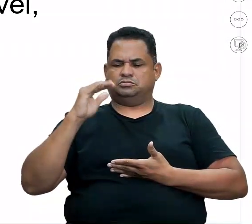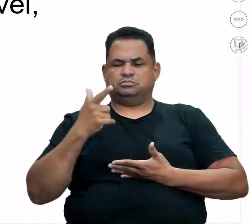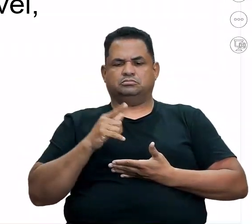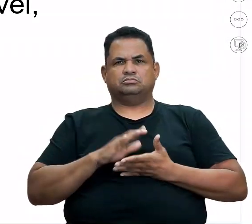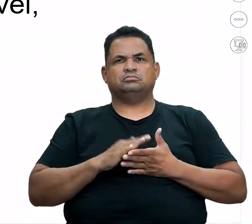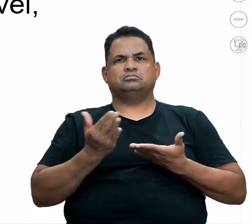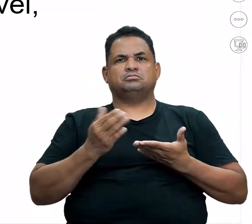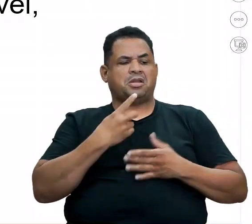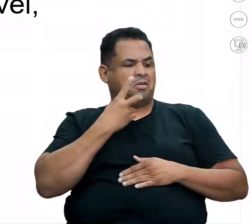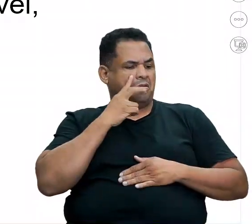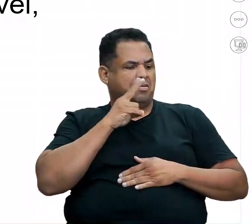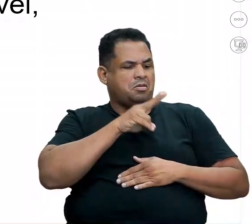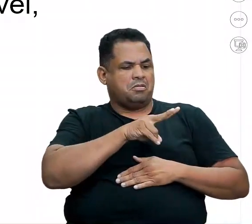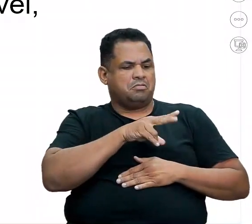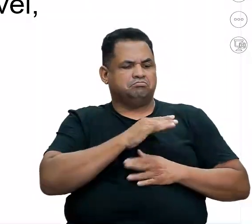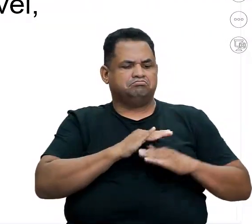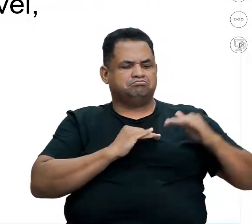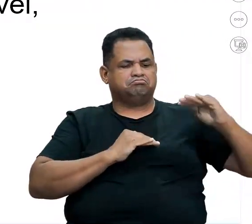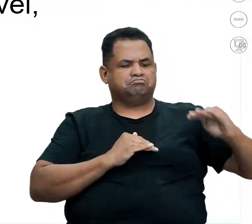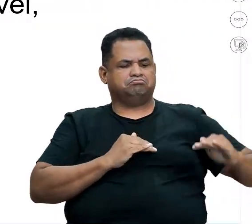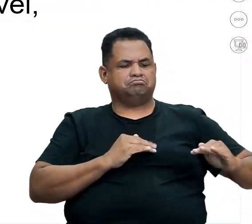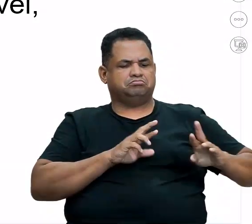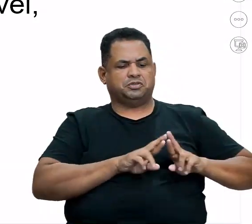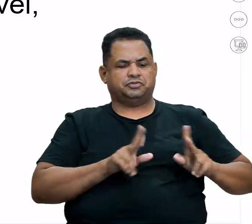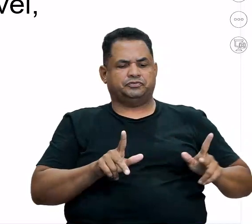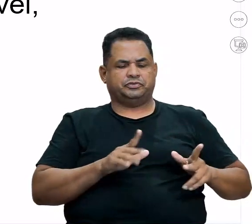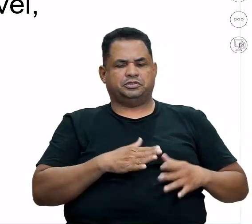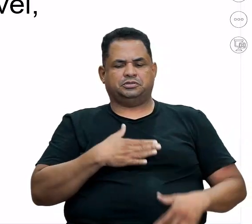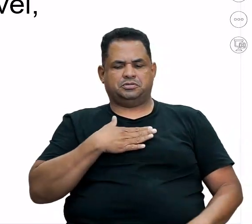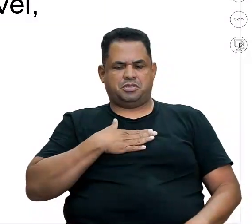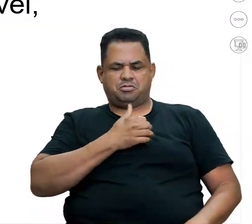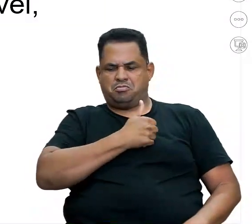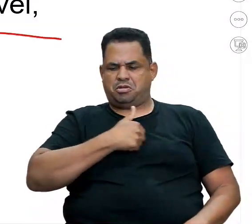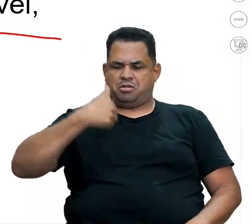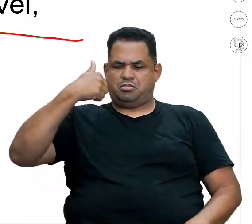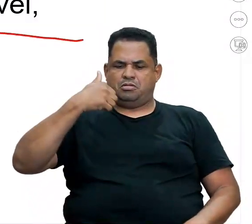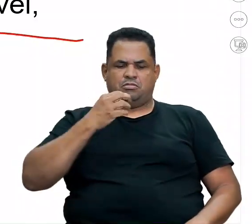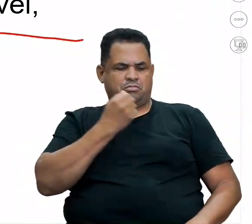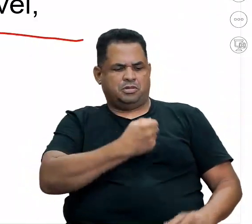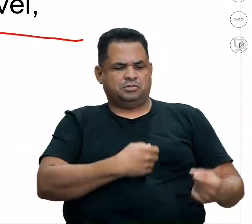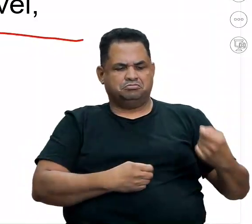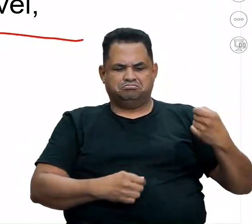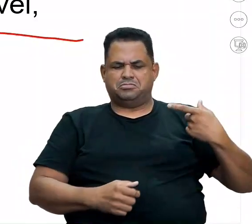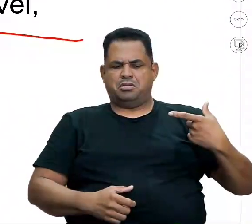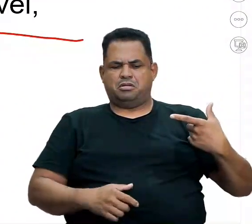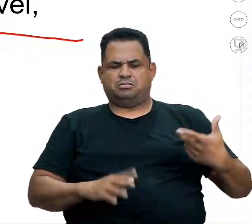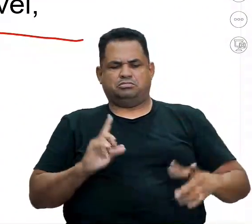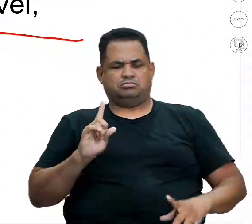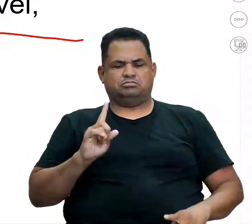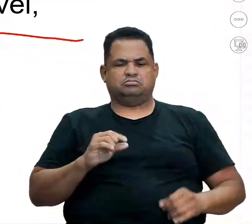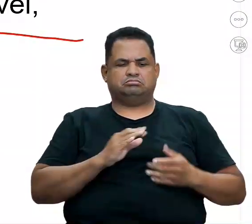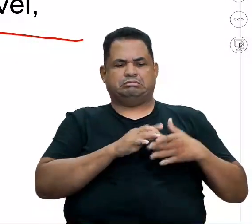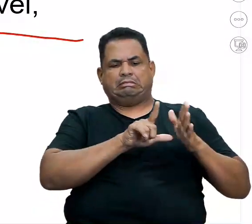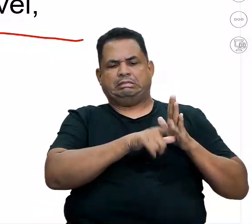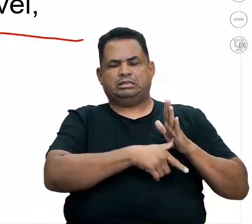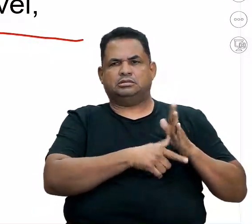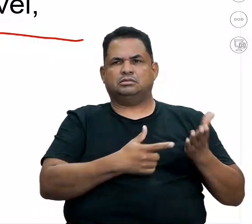a enxergar o outro como diferente de mim, como inferior, estranho, inexplicável, atrasado,